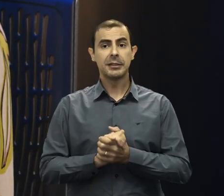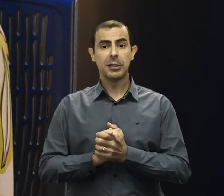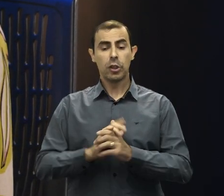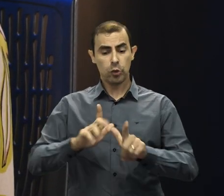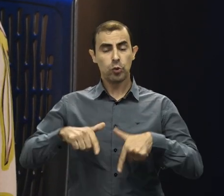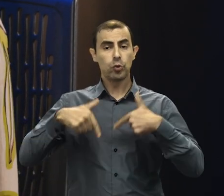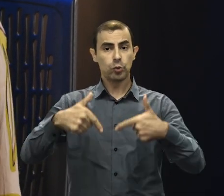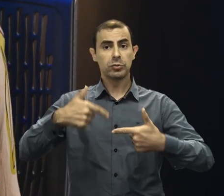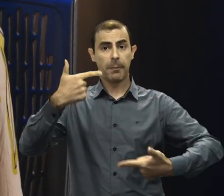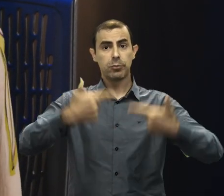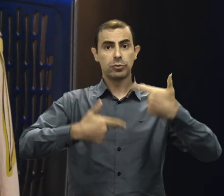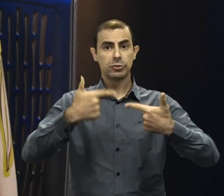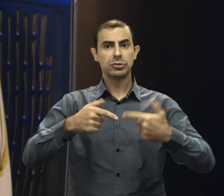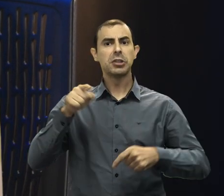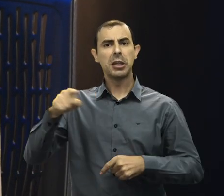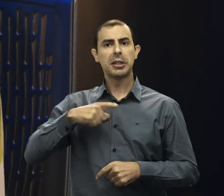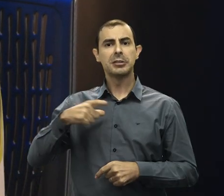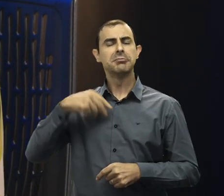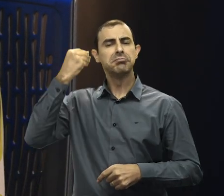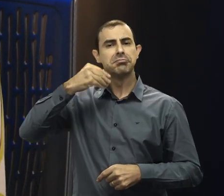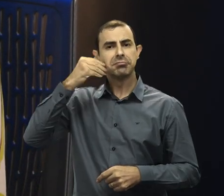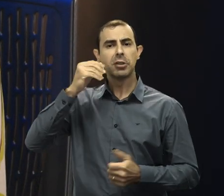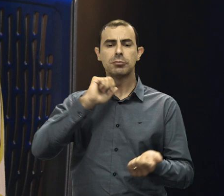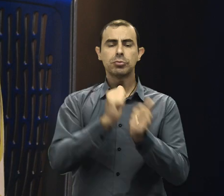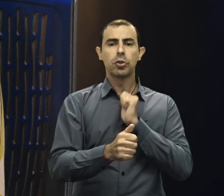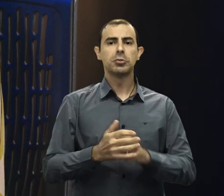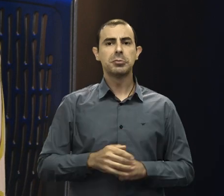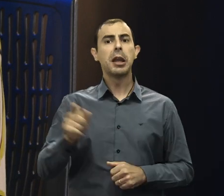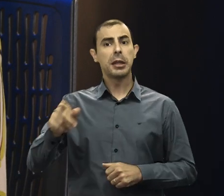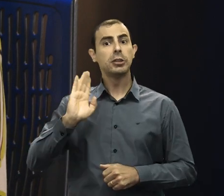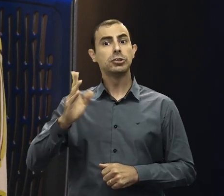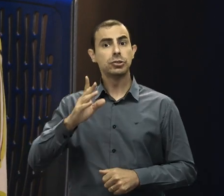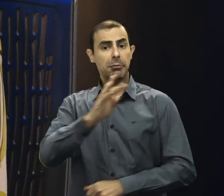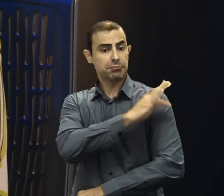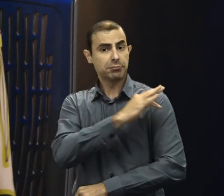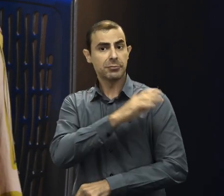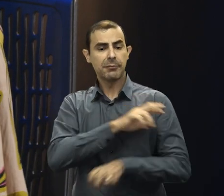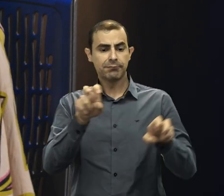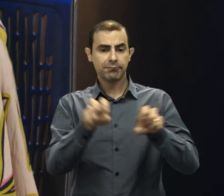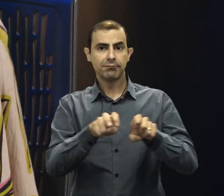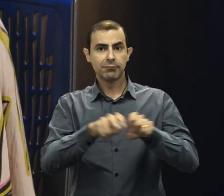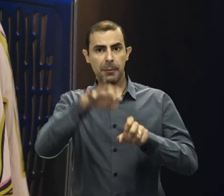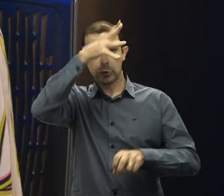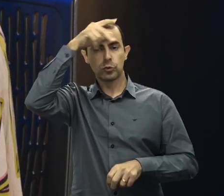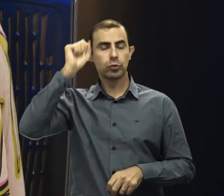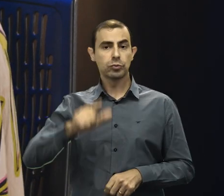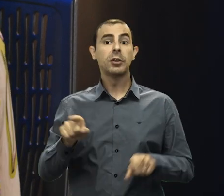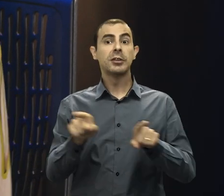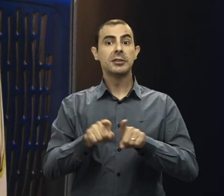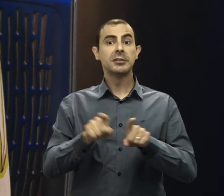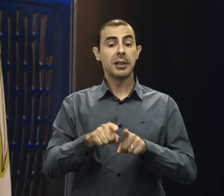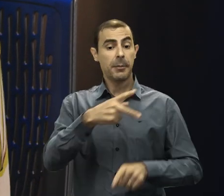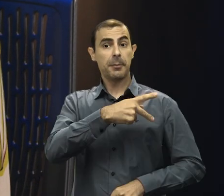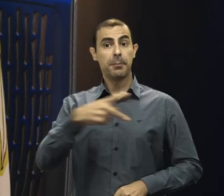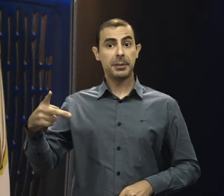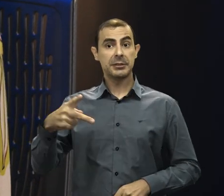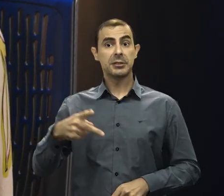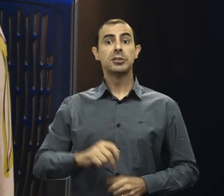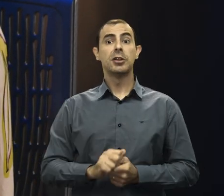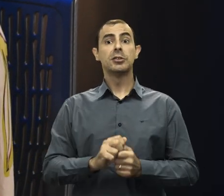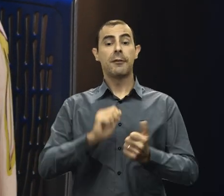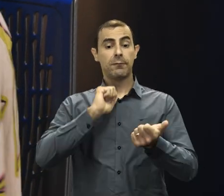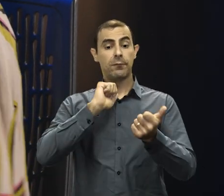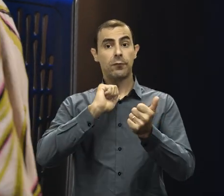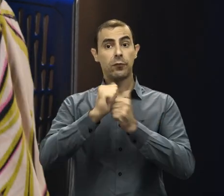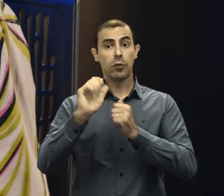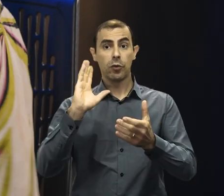no esporte. Já foi técnico da seleção de futsal de Mato Grosso do Sul e presidente da Fundação de Esporte do